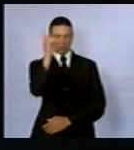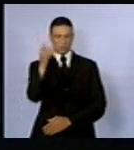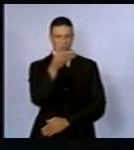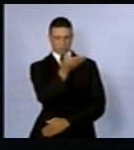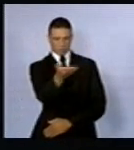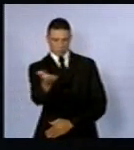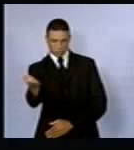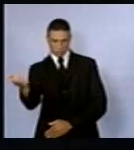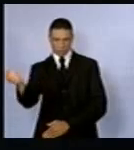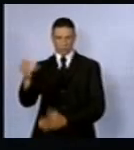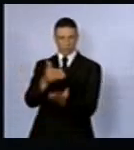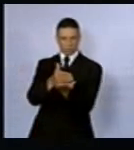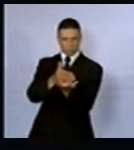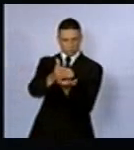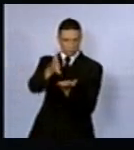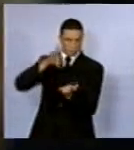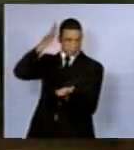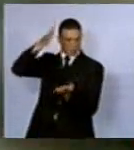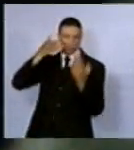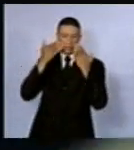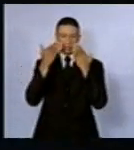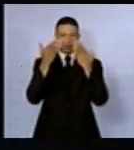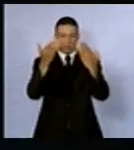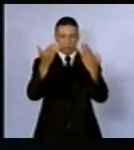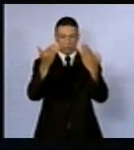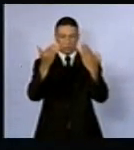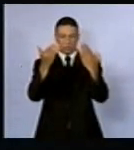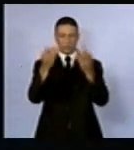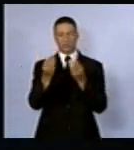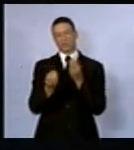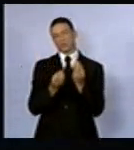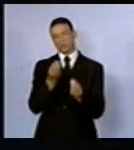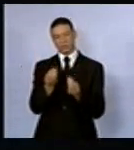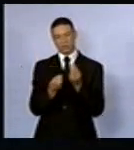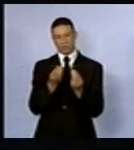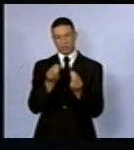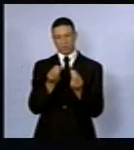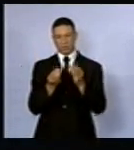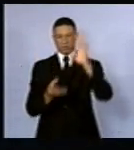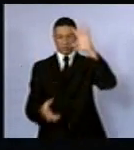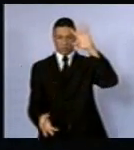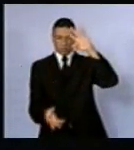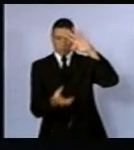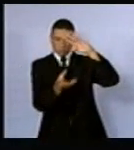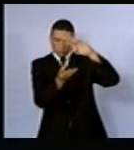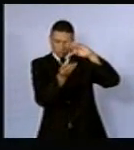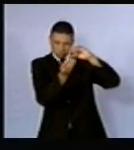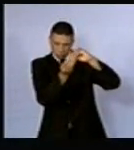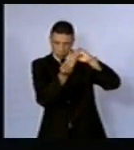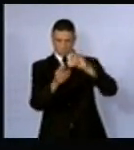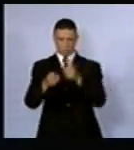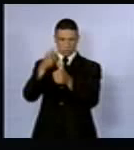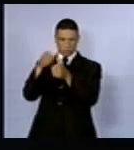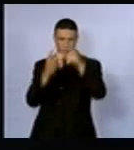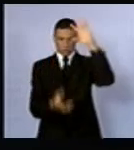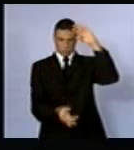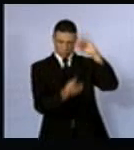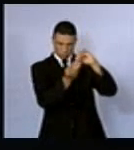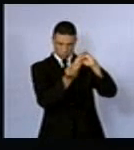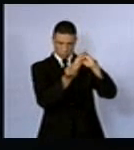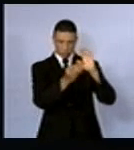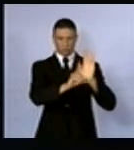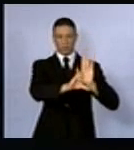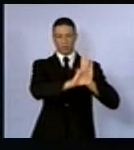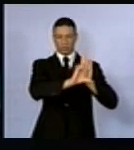Eu gostaria de começar, então, a apresentação fazendo uma síntese da discussão. Hoje, a legislação